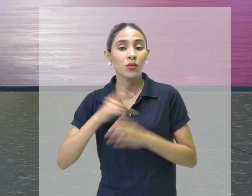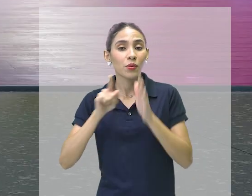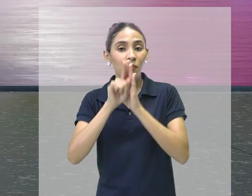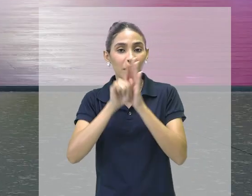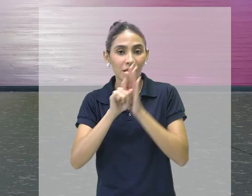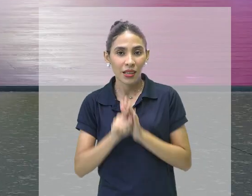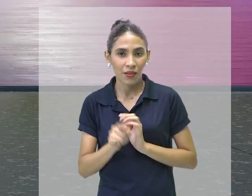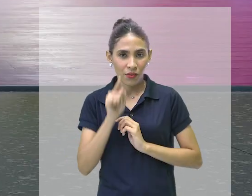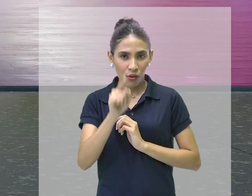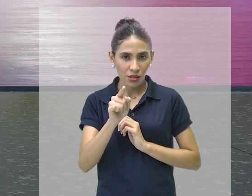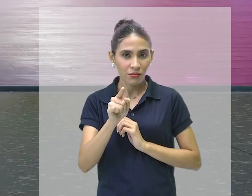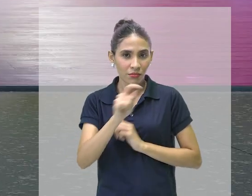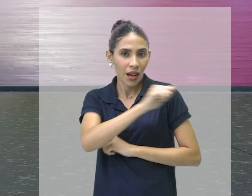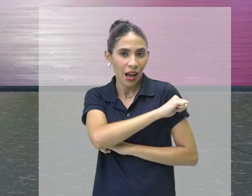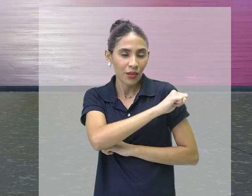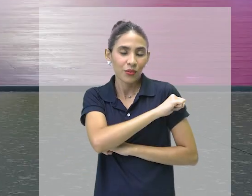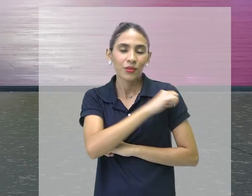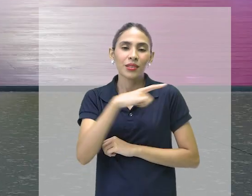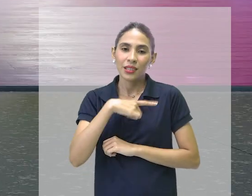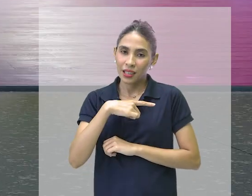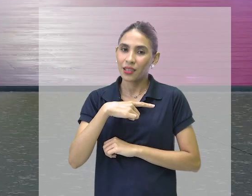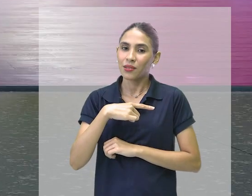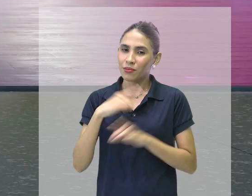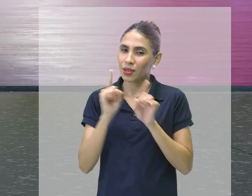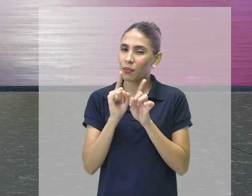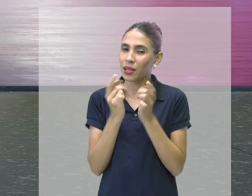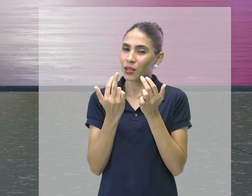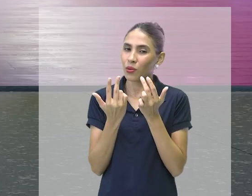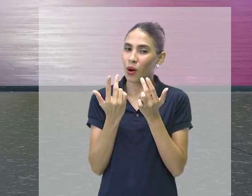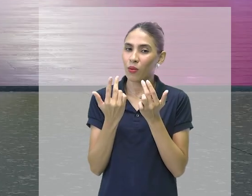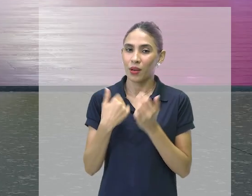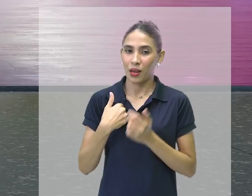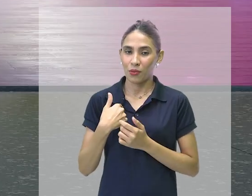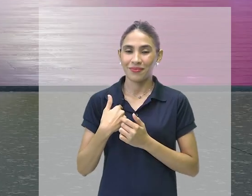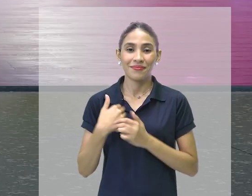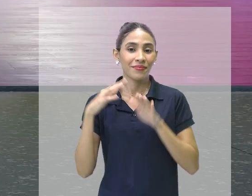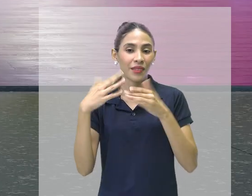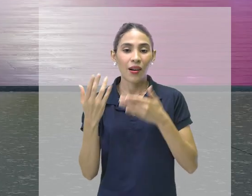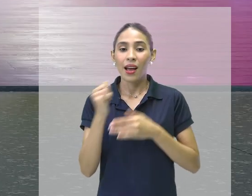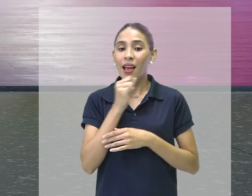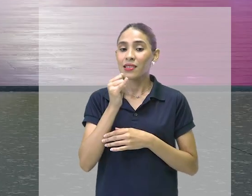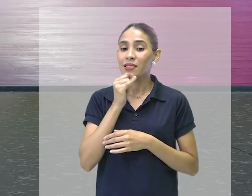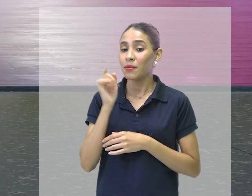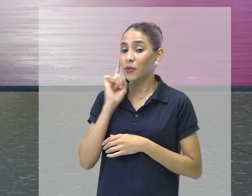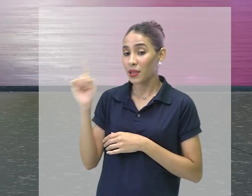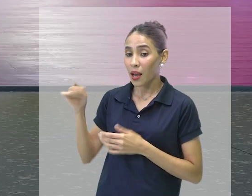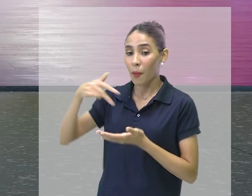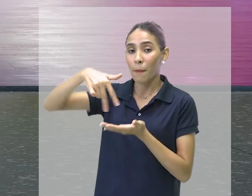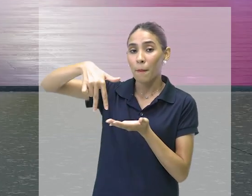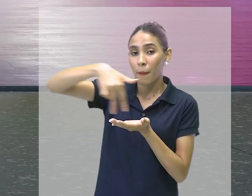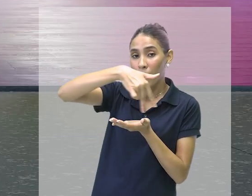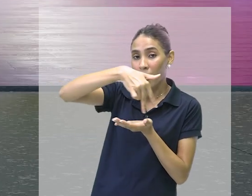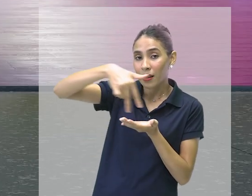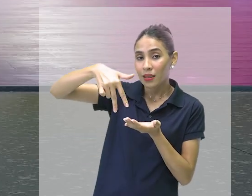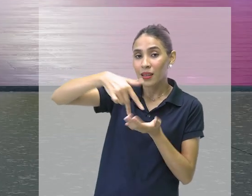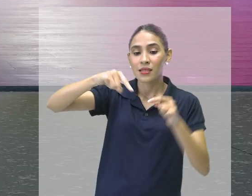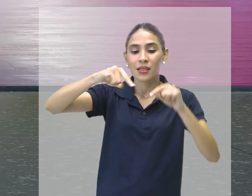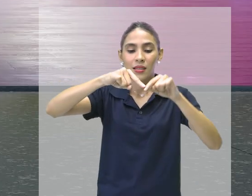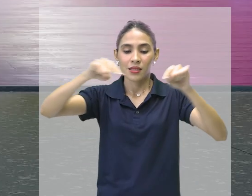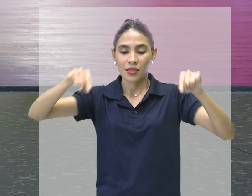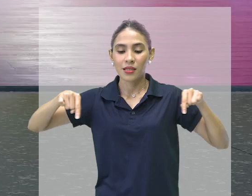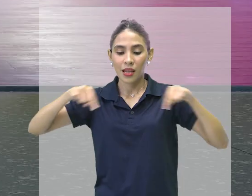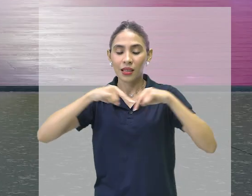de pesquisar. E vocês? Tenho certeza que também gostam. No caso aqui, ó, nós estamos vendo uma dança